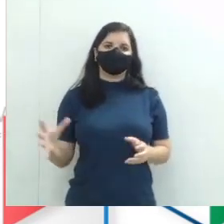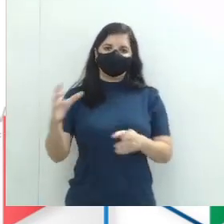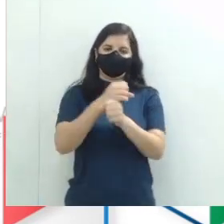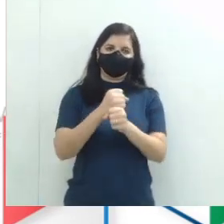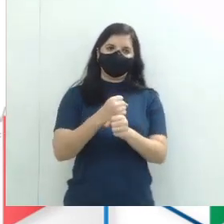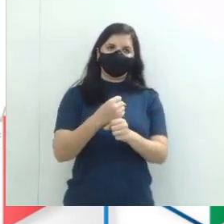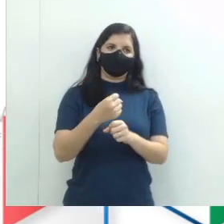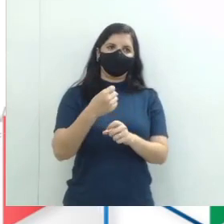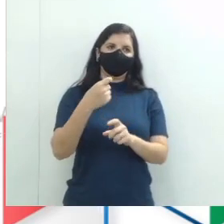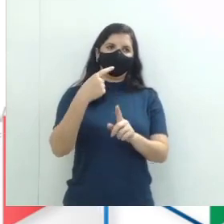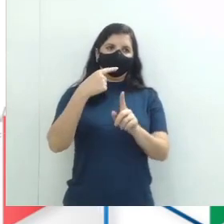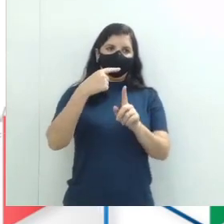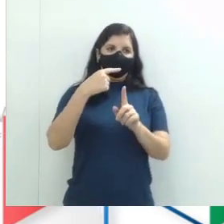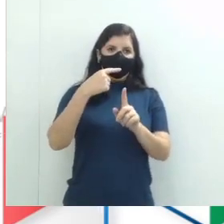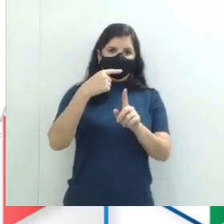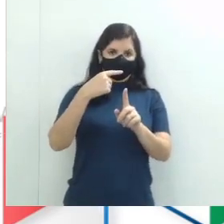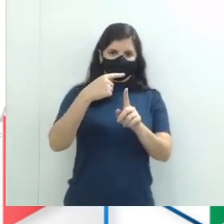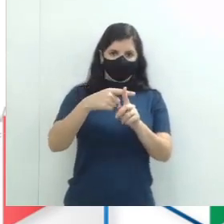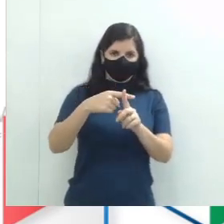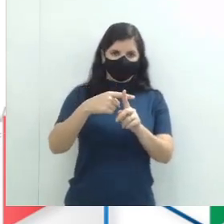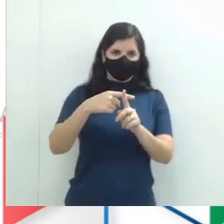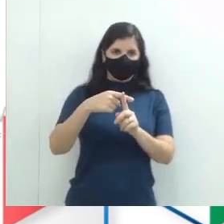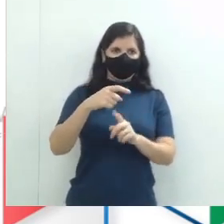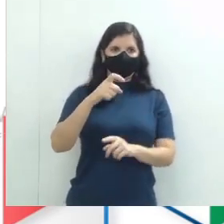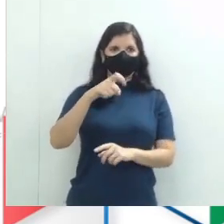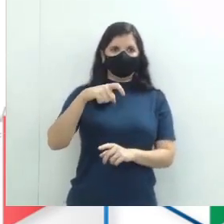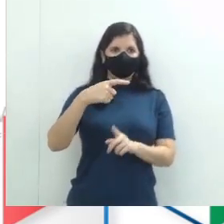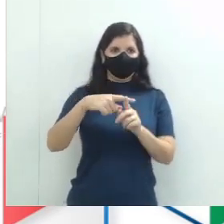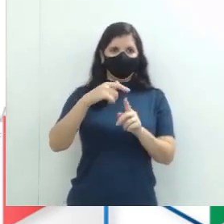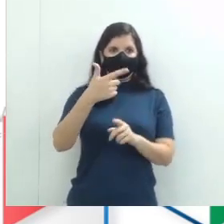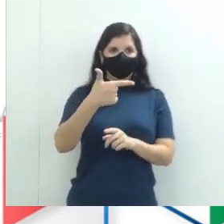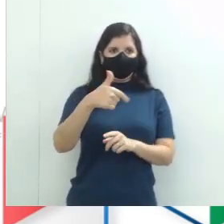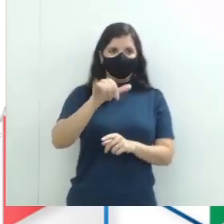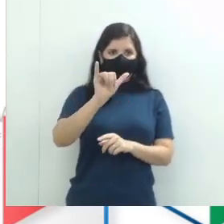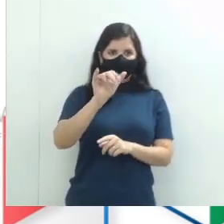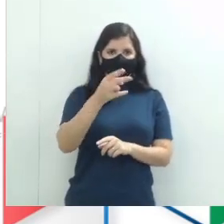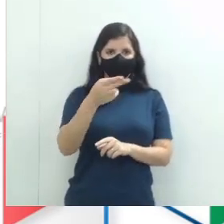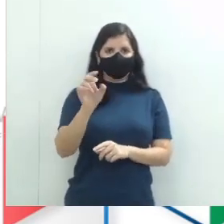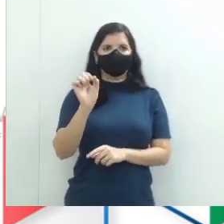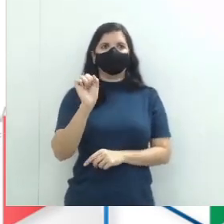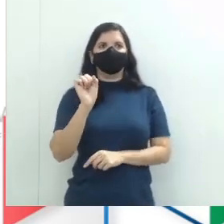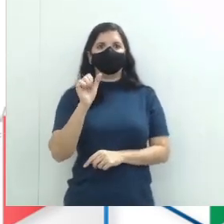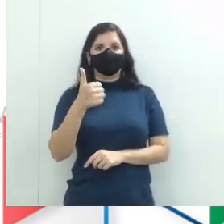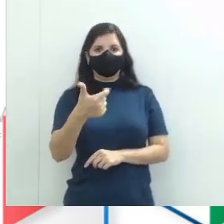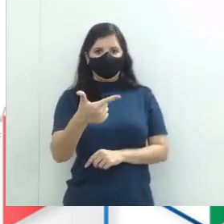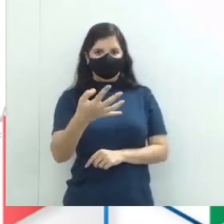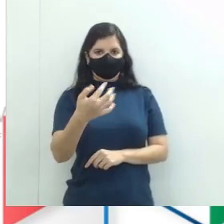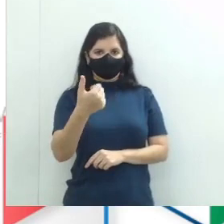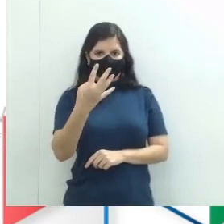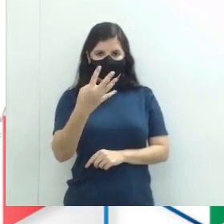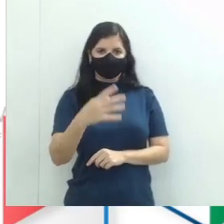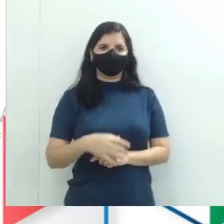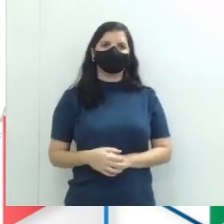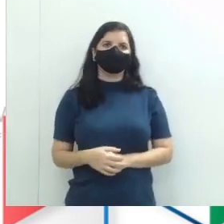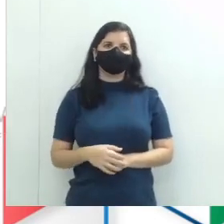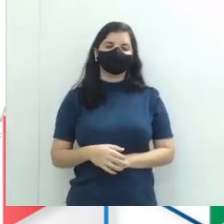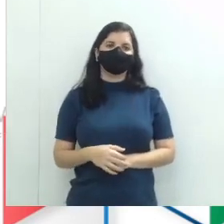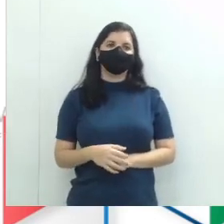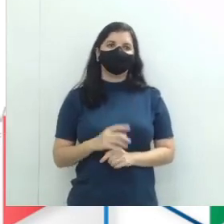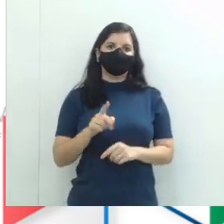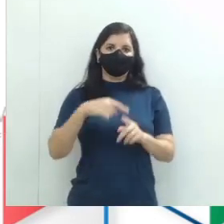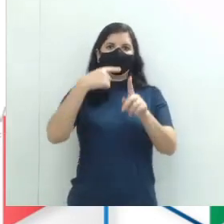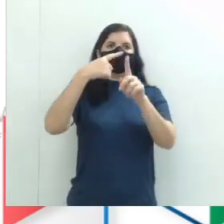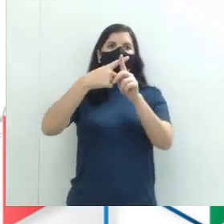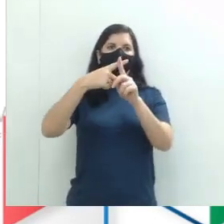tenho menos 4x, menos 2y, menos 14. Confere? Depois eu vou